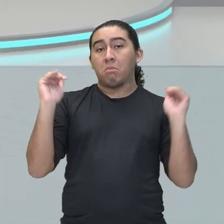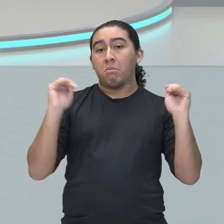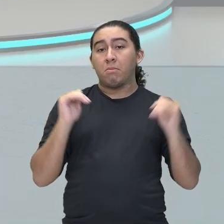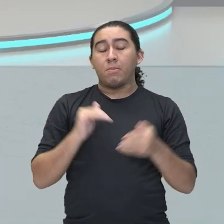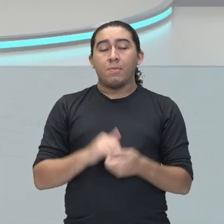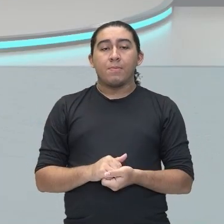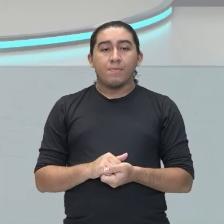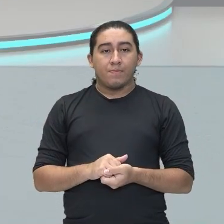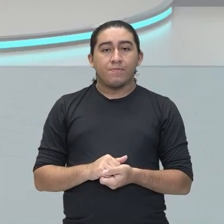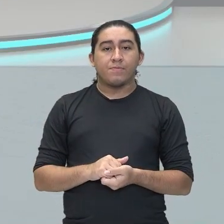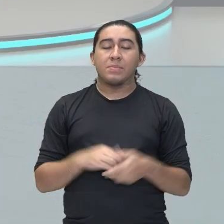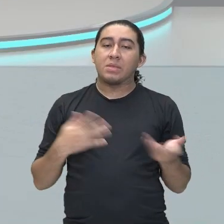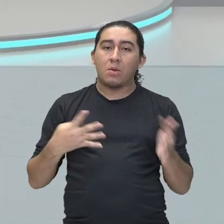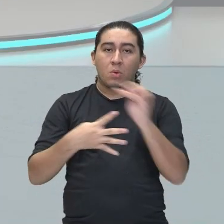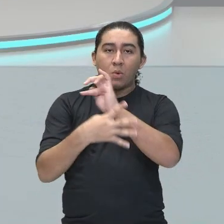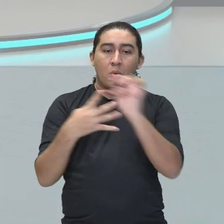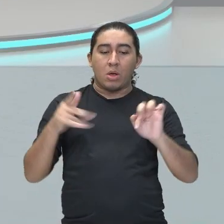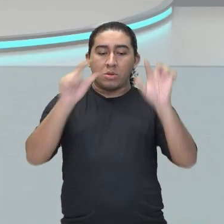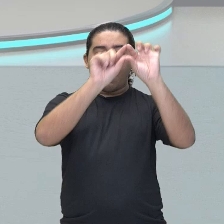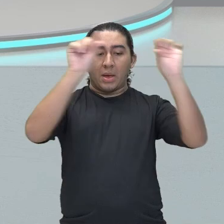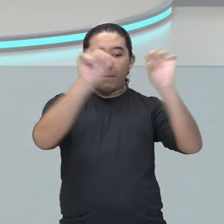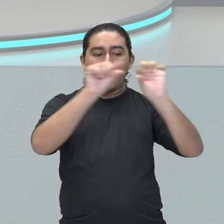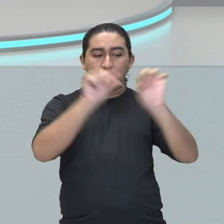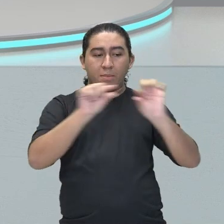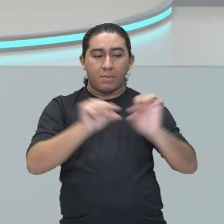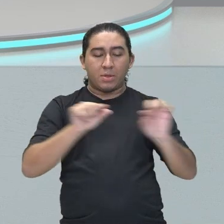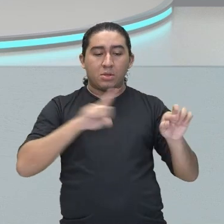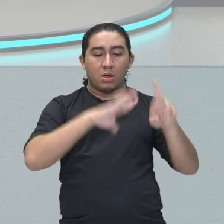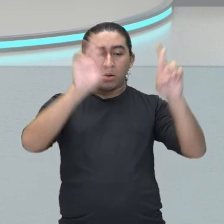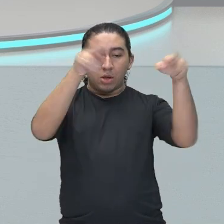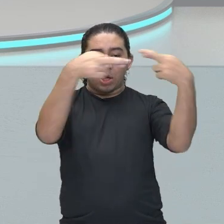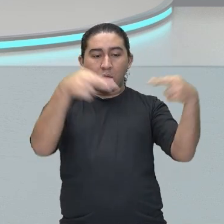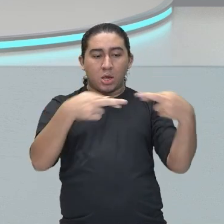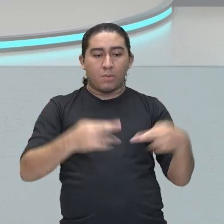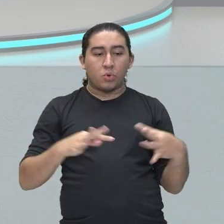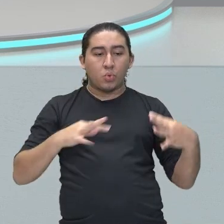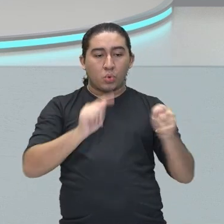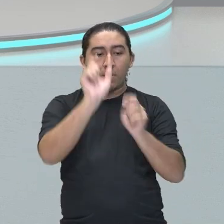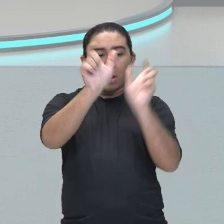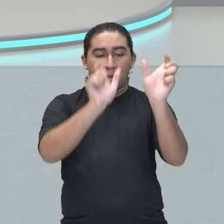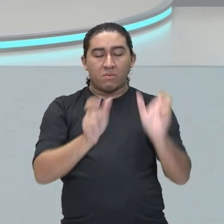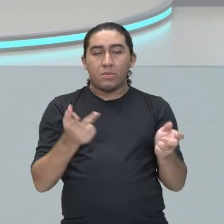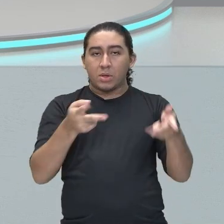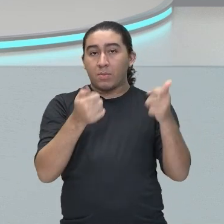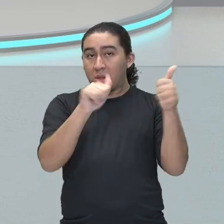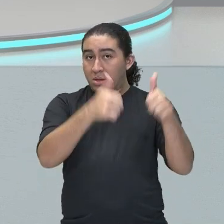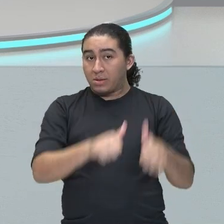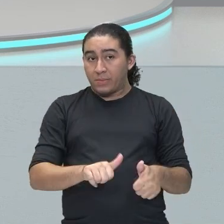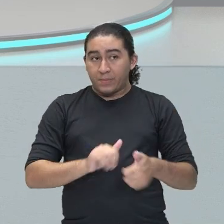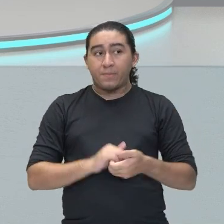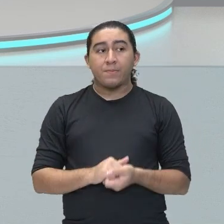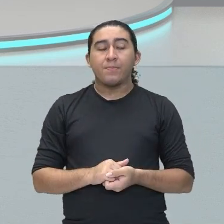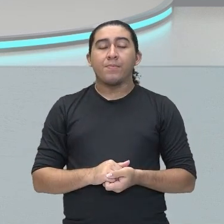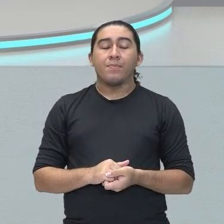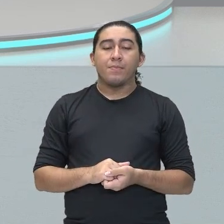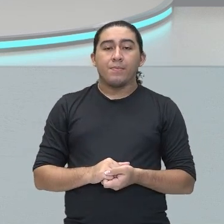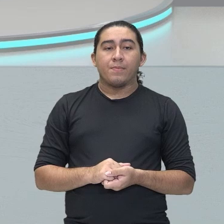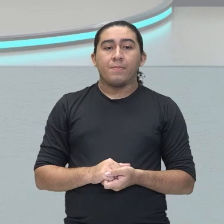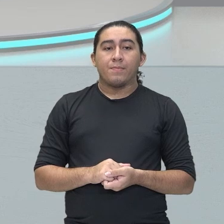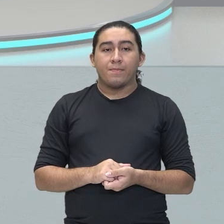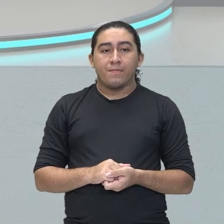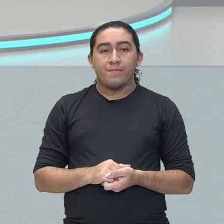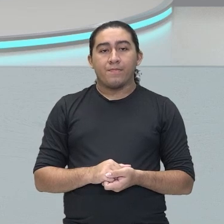Então, 4 versos, uma estrofe, rimas todas trabalhadas, percebem? Então, ele fez